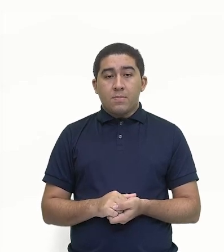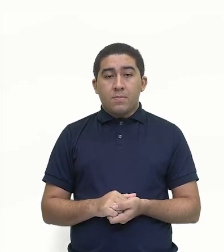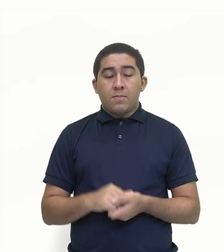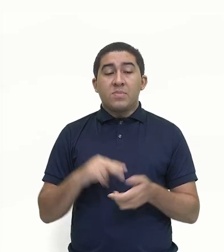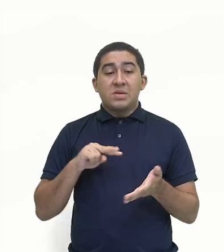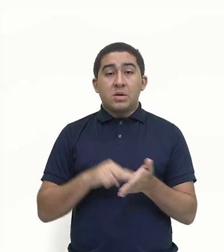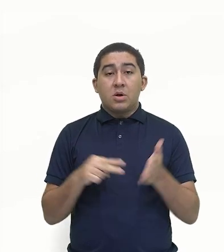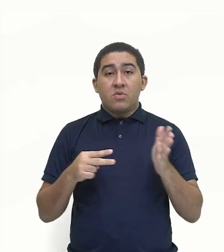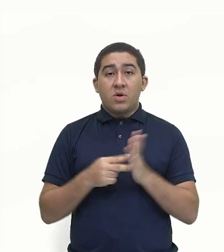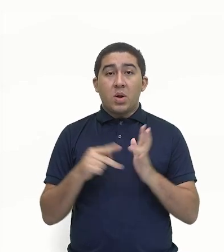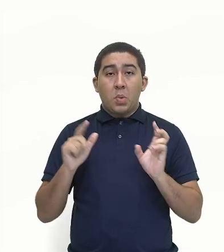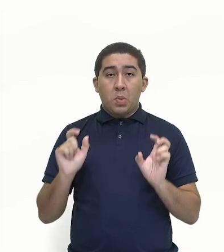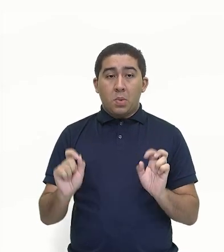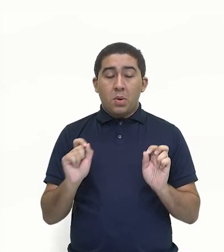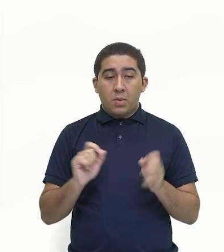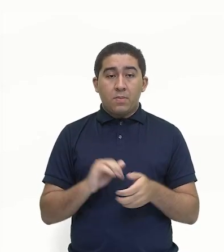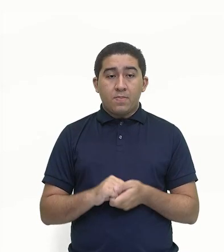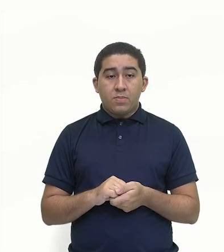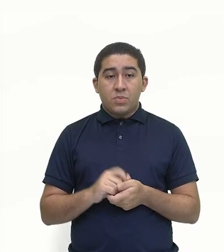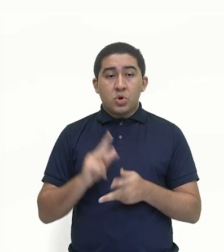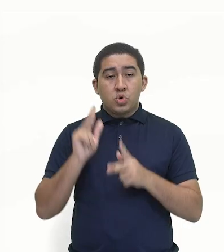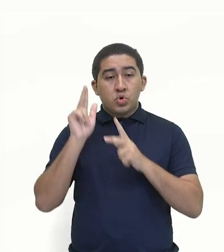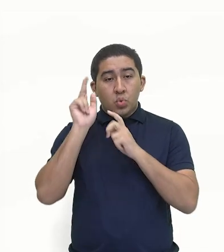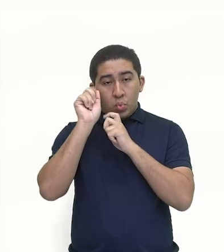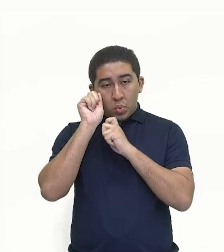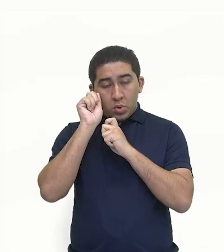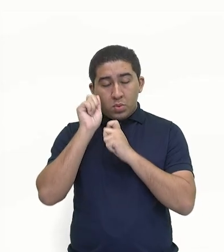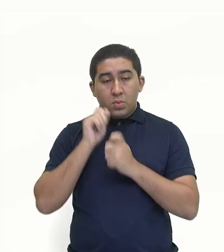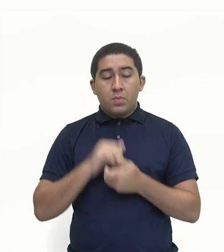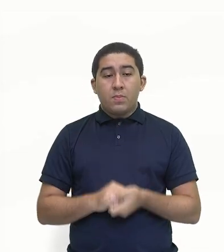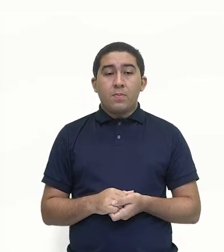Sleepy significa sonolento.